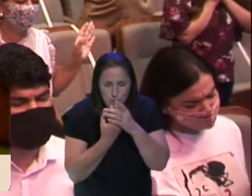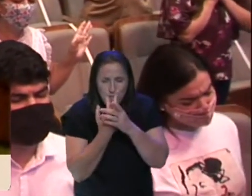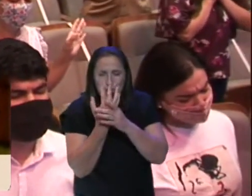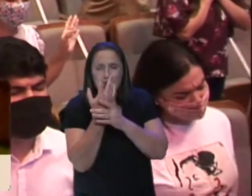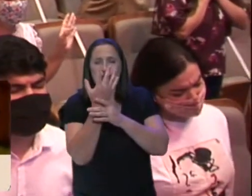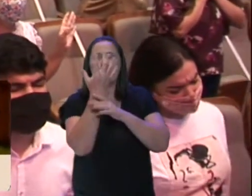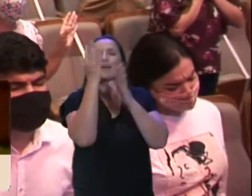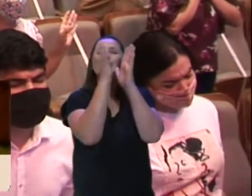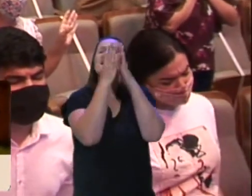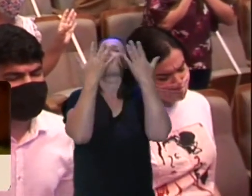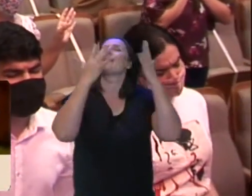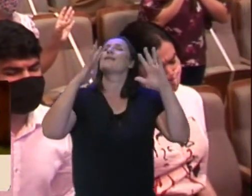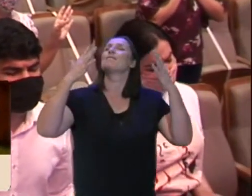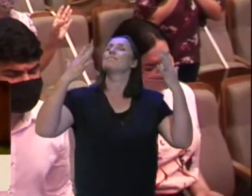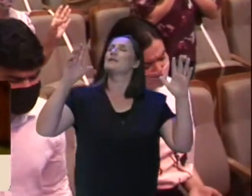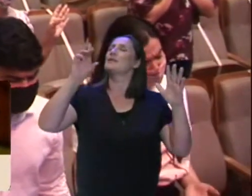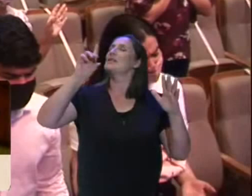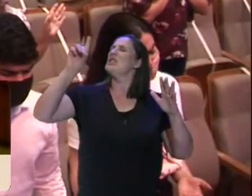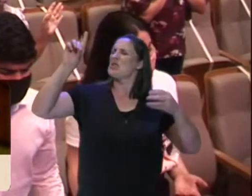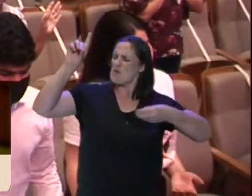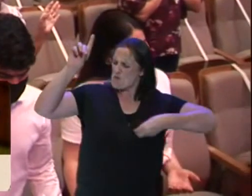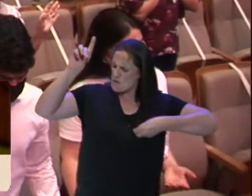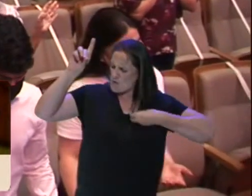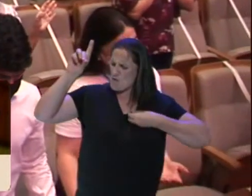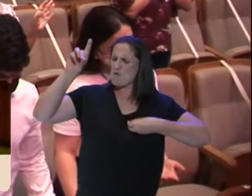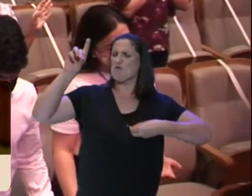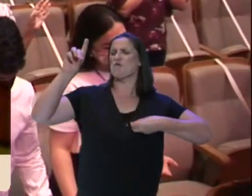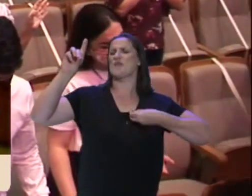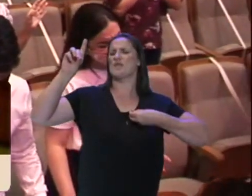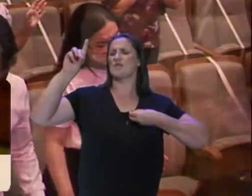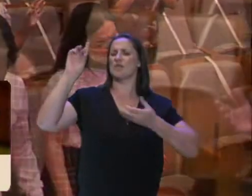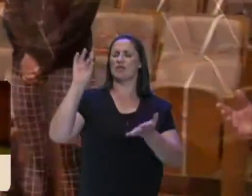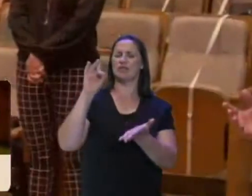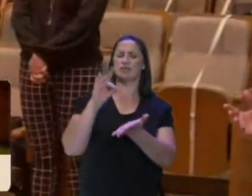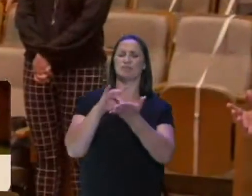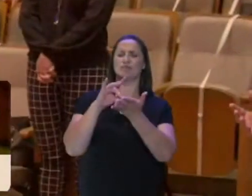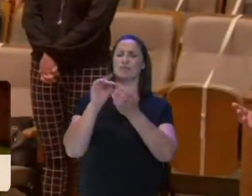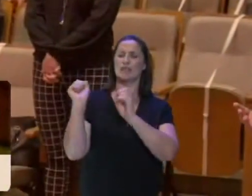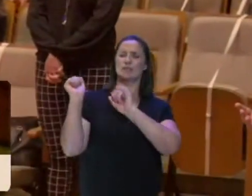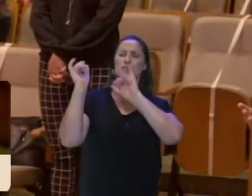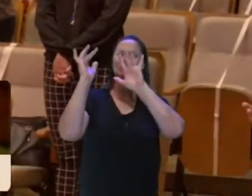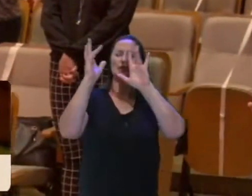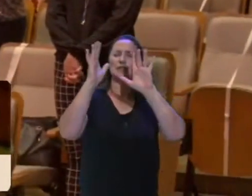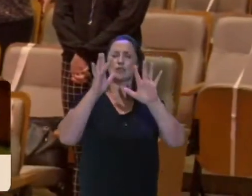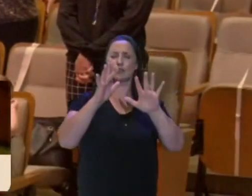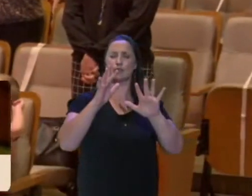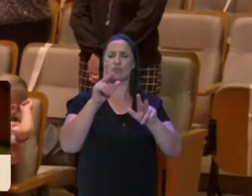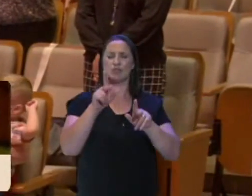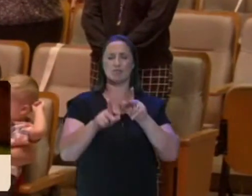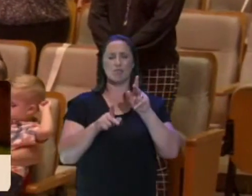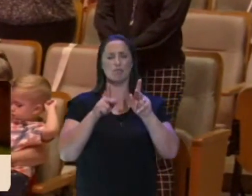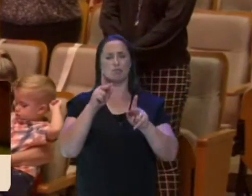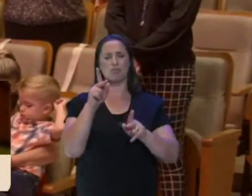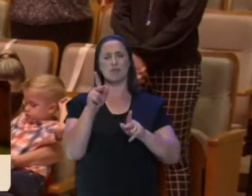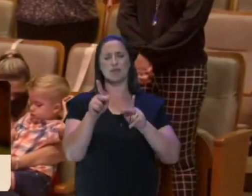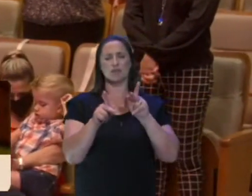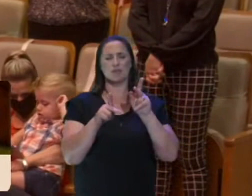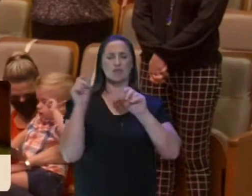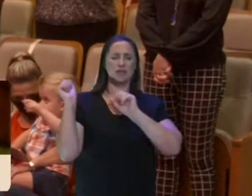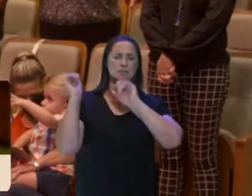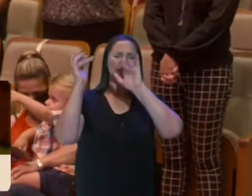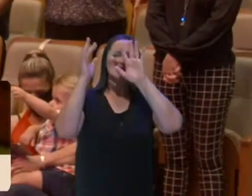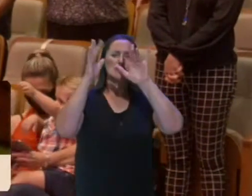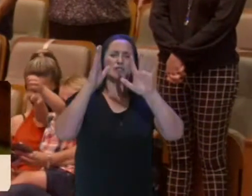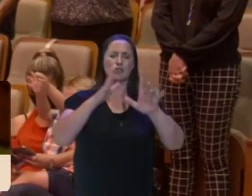exultando, porque Tu és o Deus vivo que habita no meio do Teu povo. Abençoa o Teu povo, abençoa o Teu